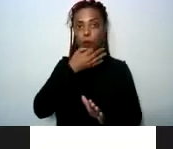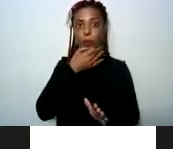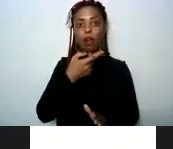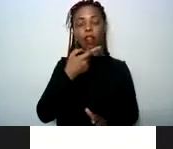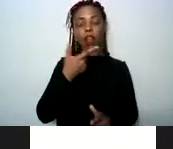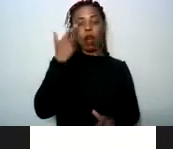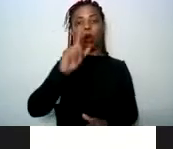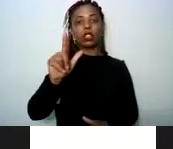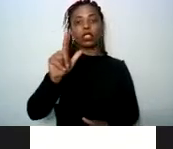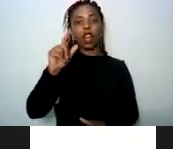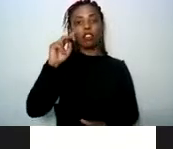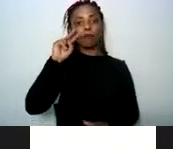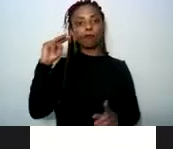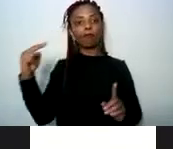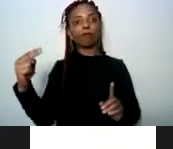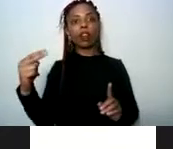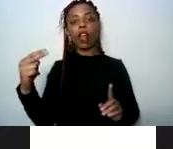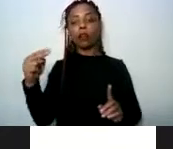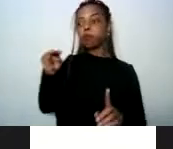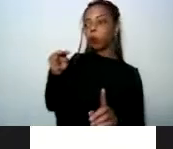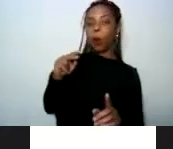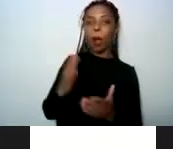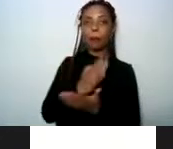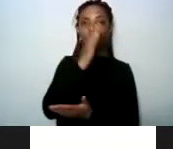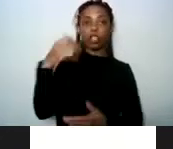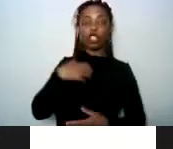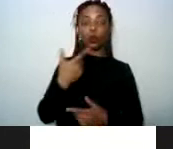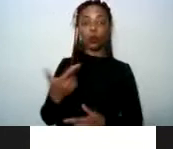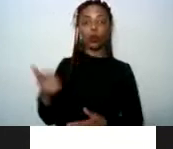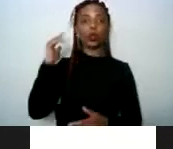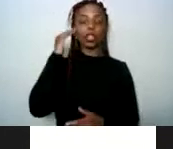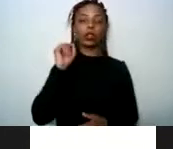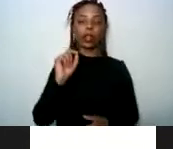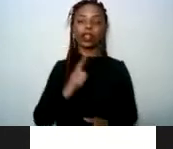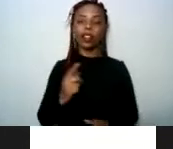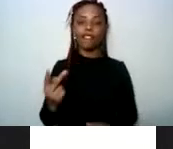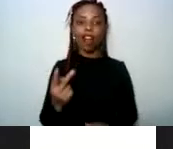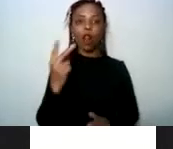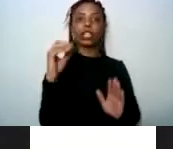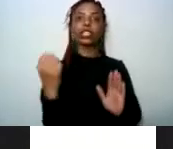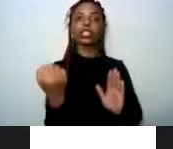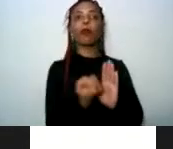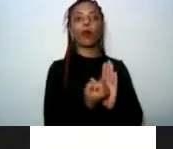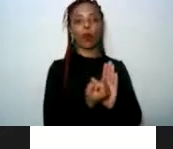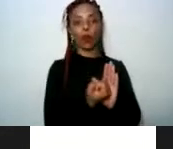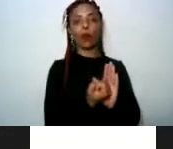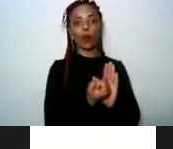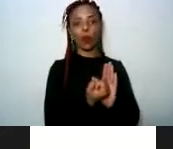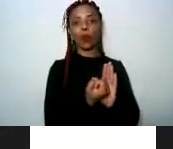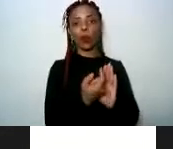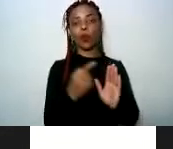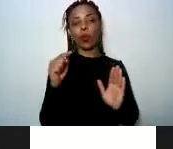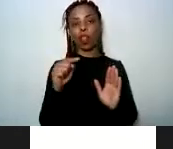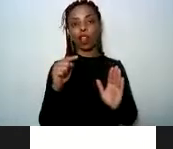o outro lado da biblioteca entendendo o valor simbólico desse desse edifício e documentar o